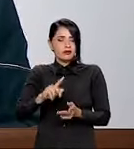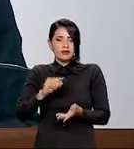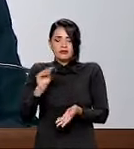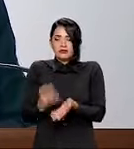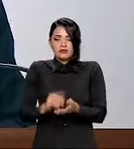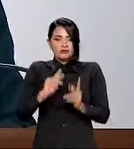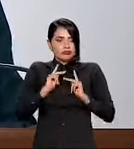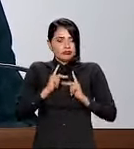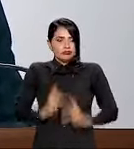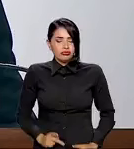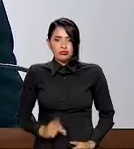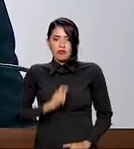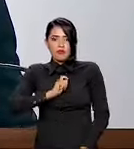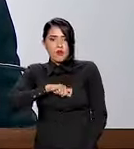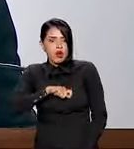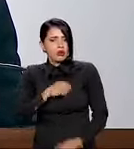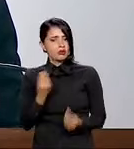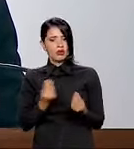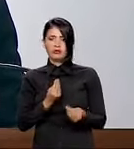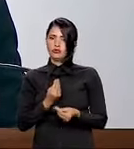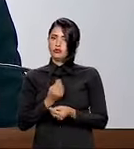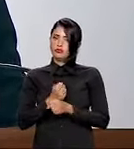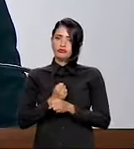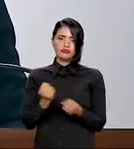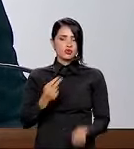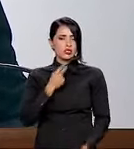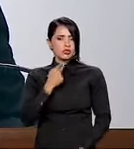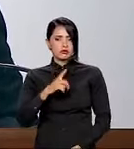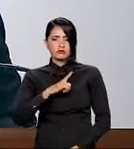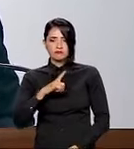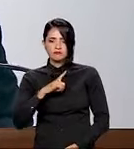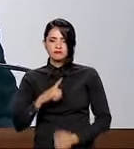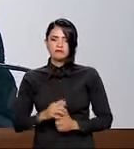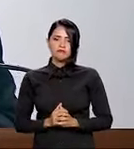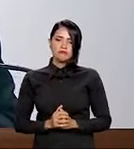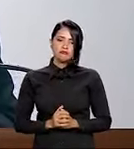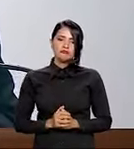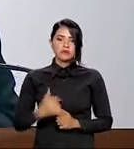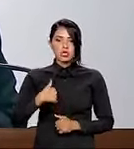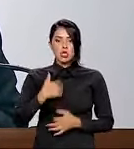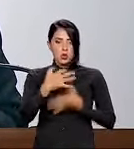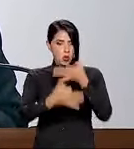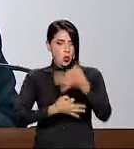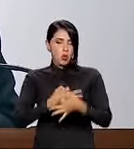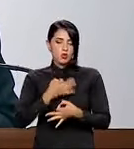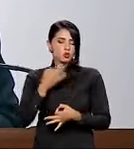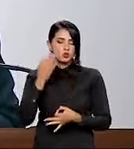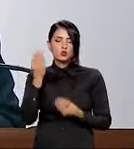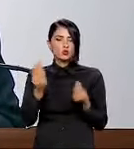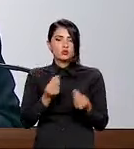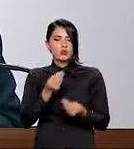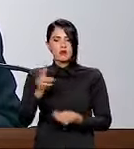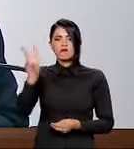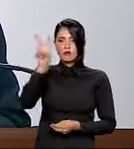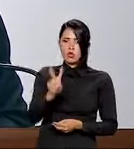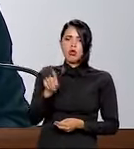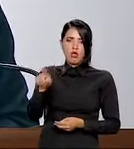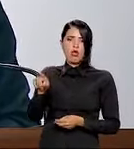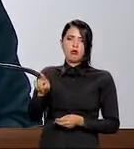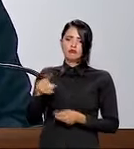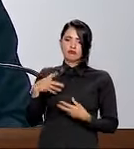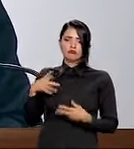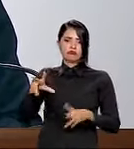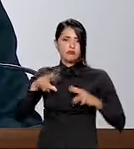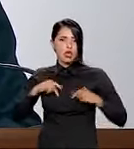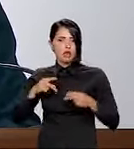coisa, sabe, que jamais deveria existir. Ou seja, e eu acho que a Venezuela merece respeito,